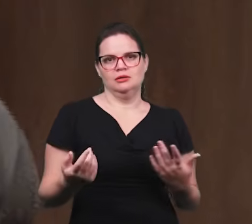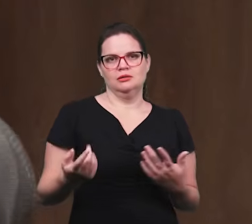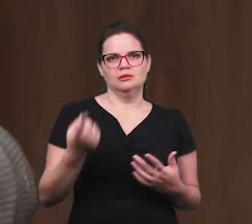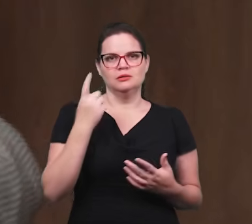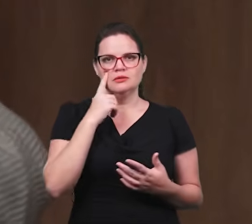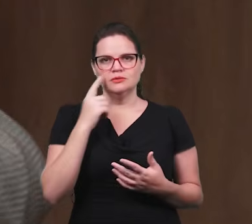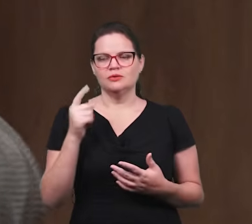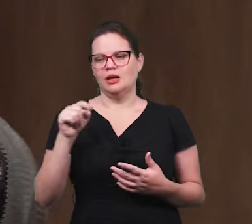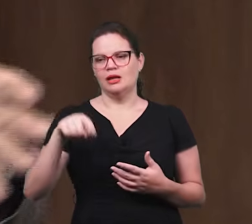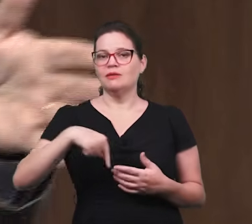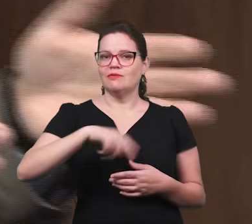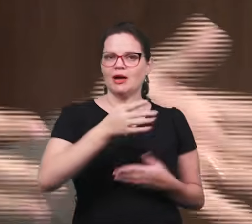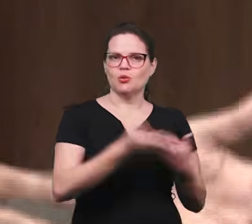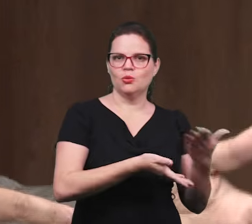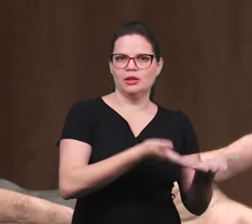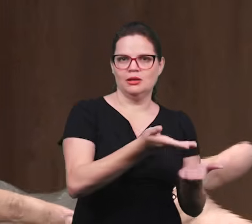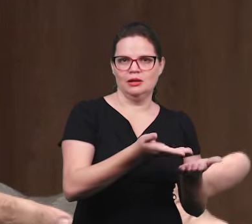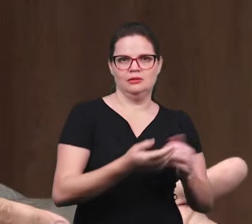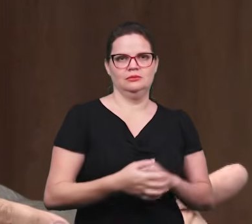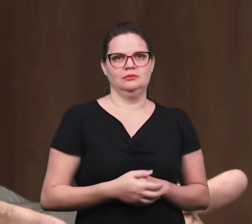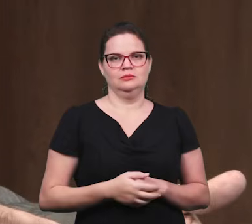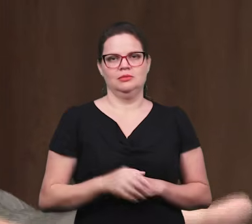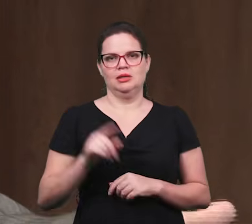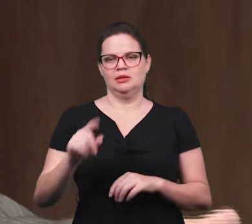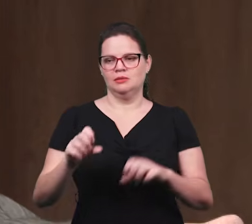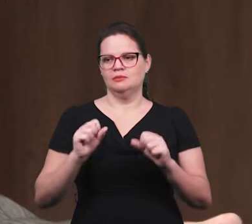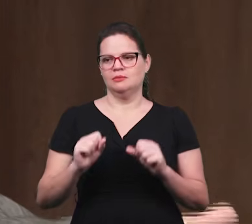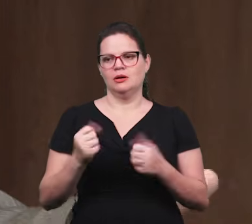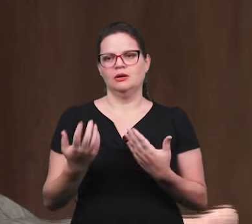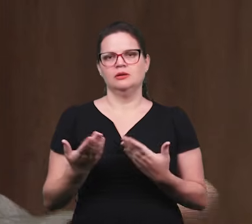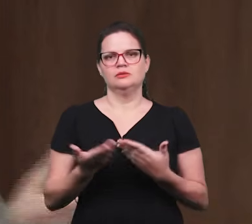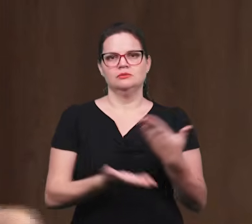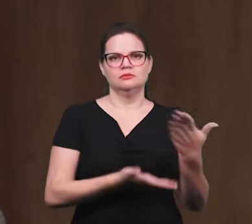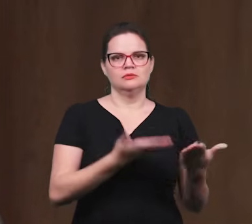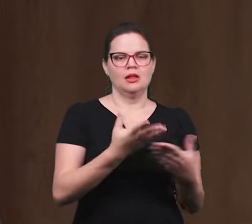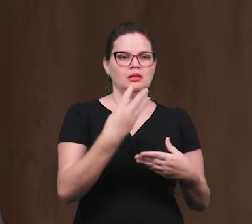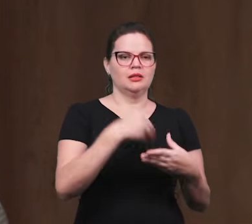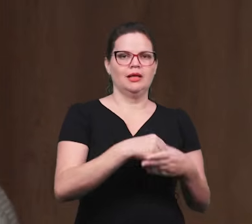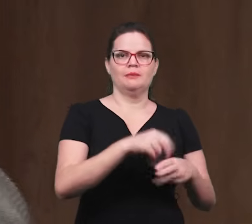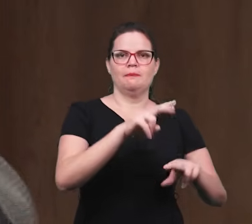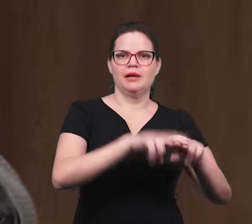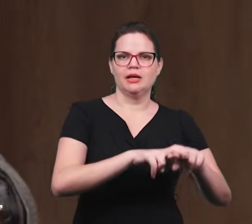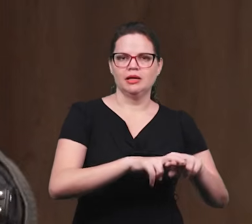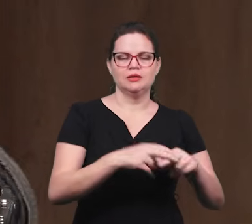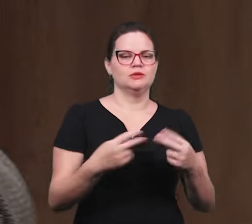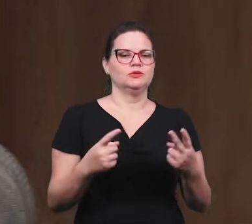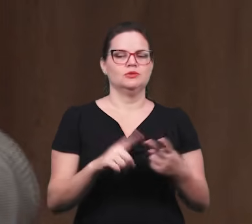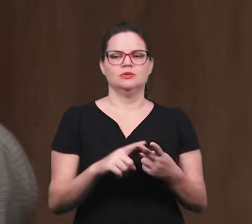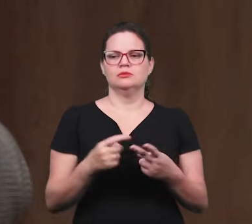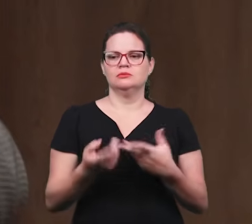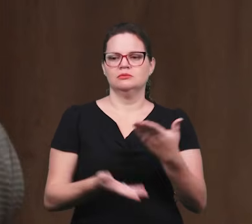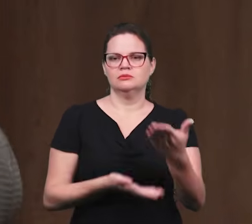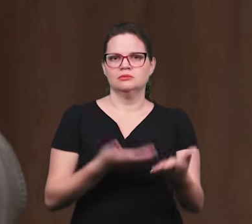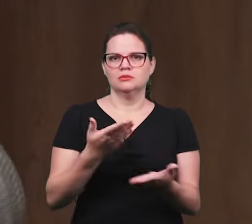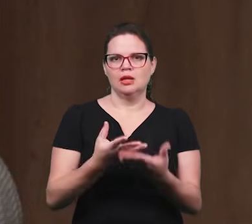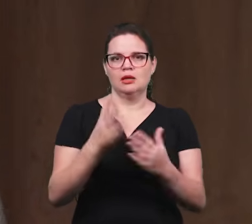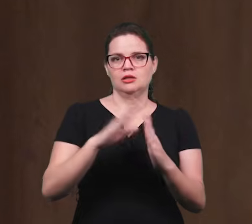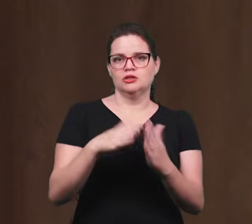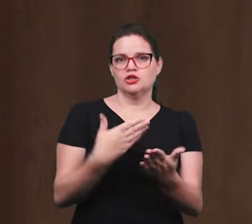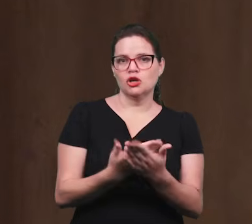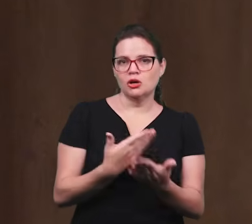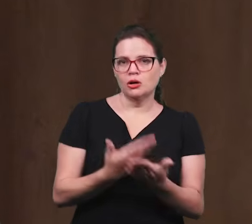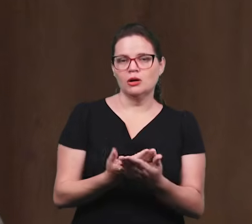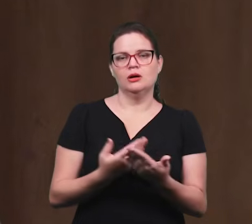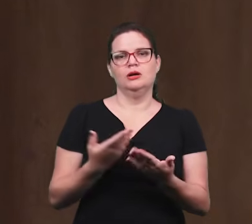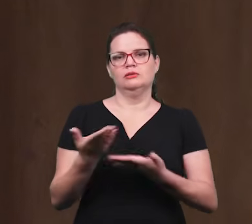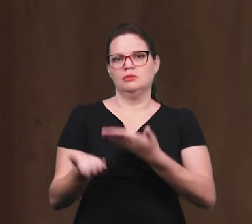existem capelães que atuam dentro de ambientes de correção, até capelães que atuam dentro de escolas,